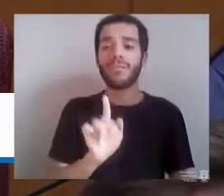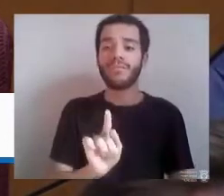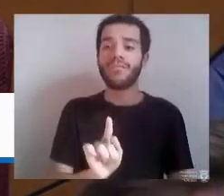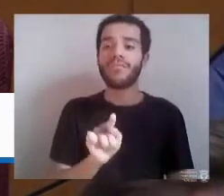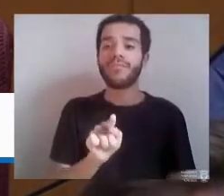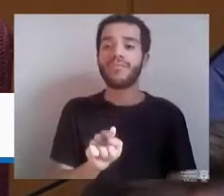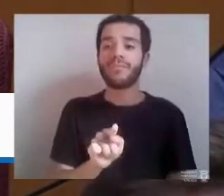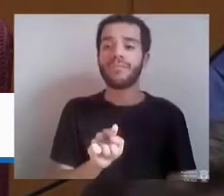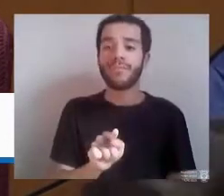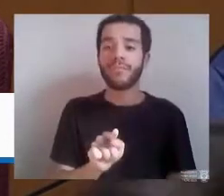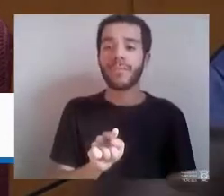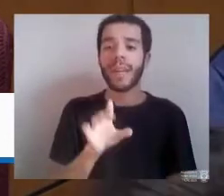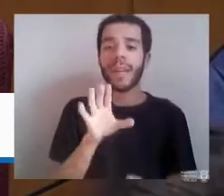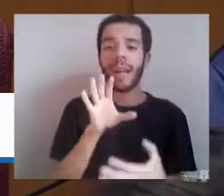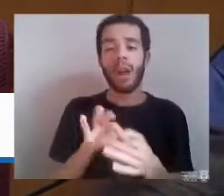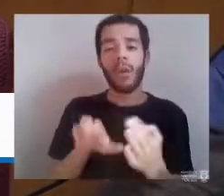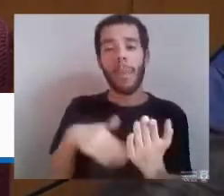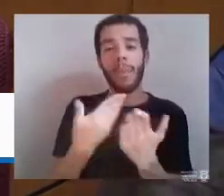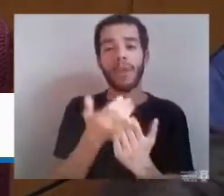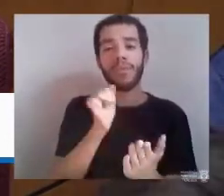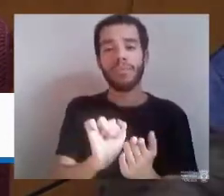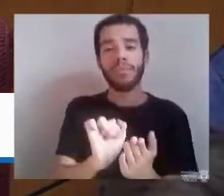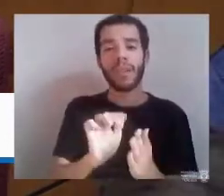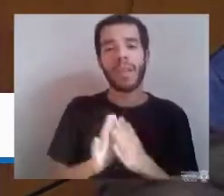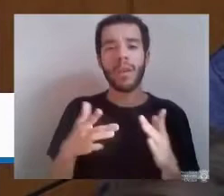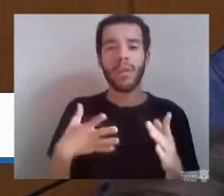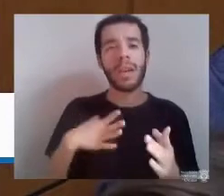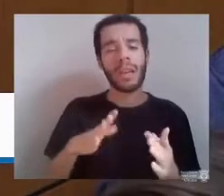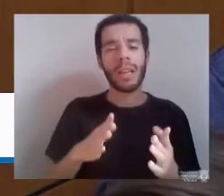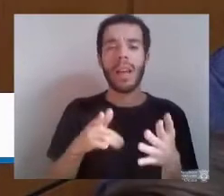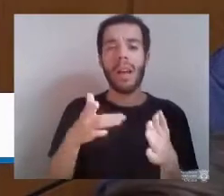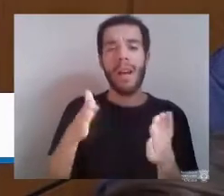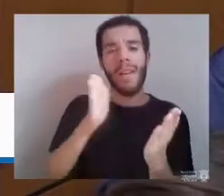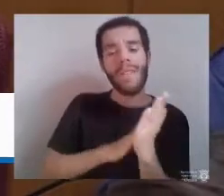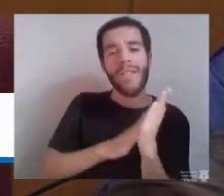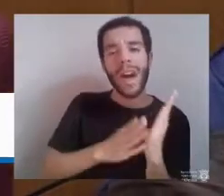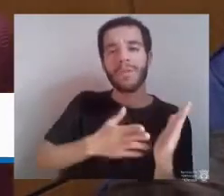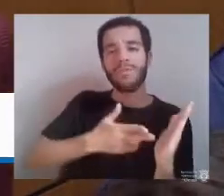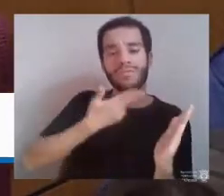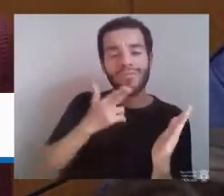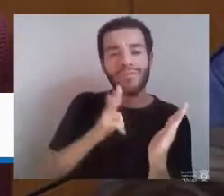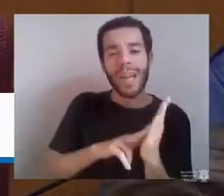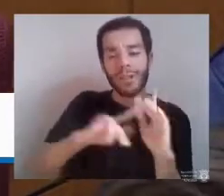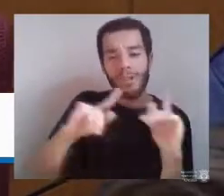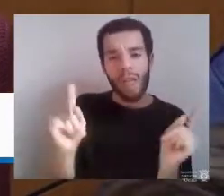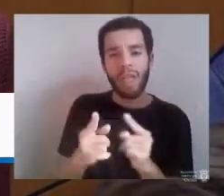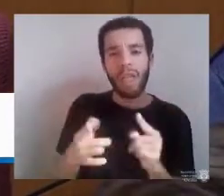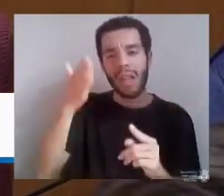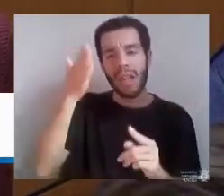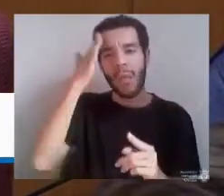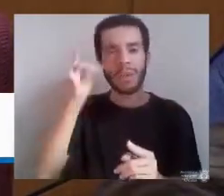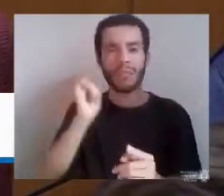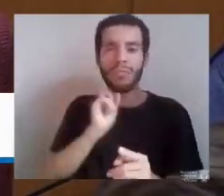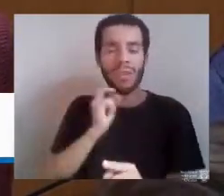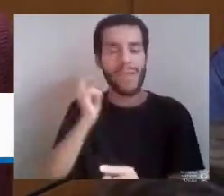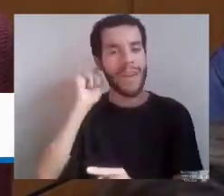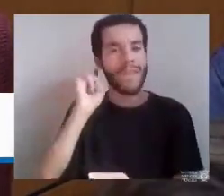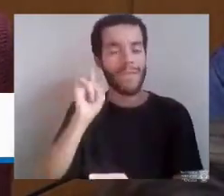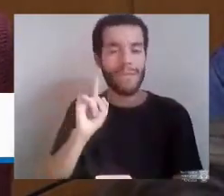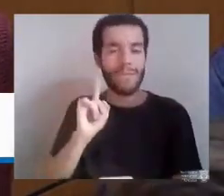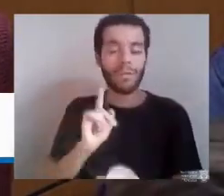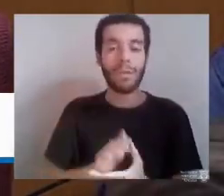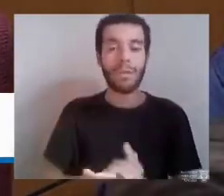à proposta, eu queria simplesmente resumir alguns factos que parece que serão, na minha perspectiva, poderão ser relevantes. Partido Socialista. Ora bem,